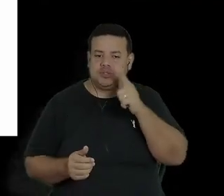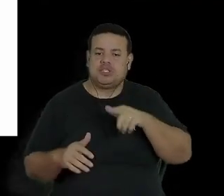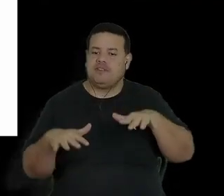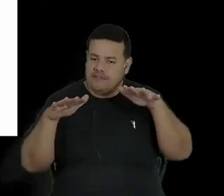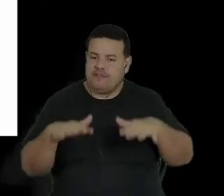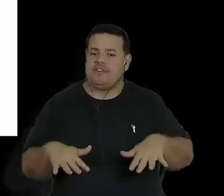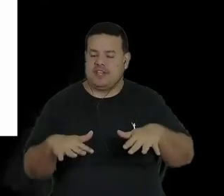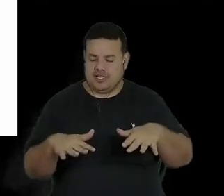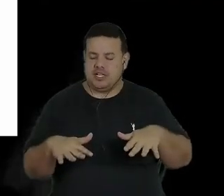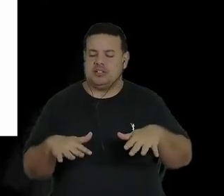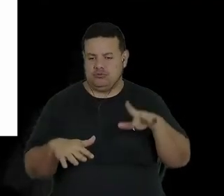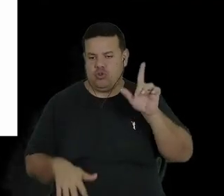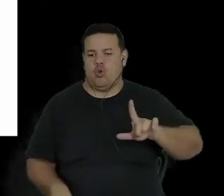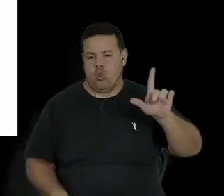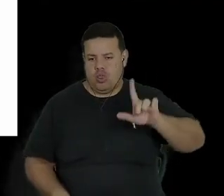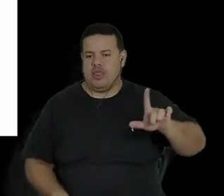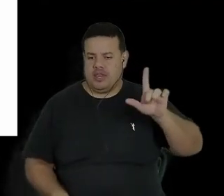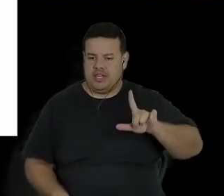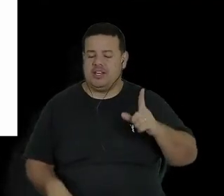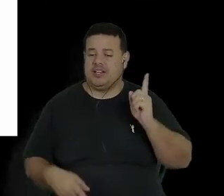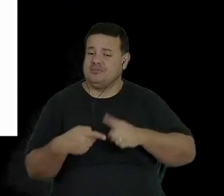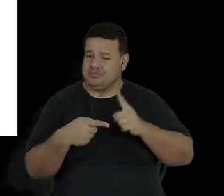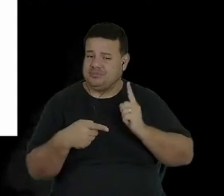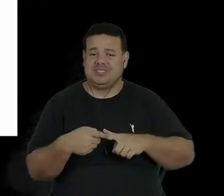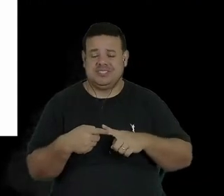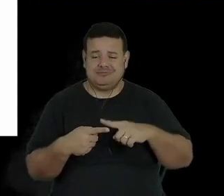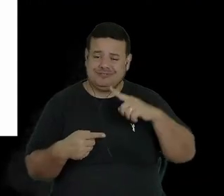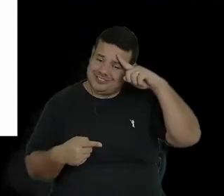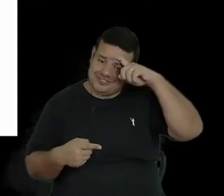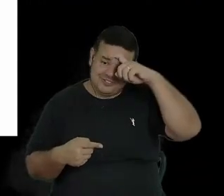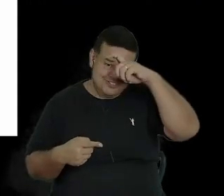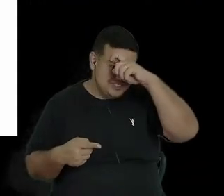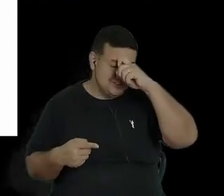está muito, muito sensível para ir embora daqui.